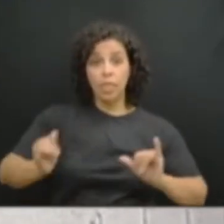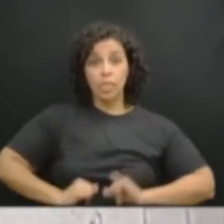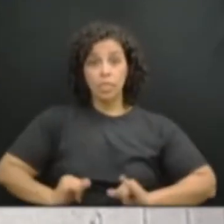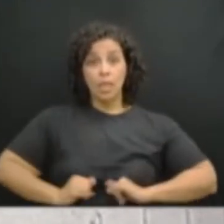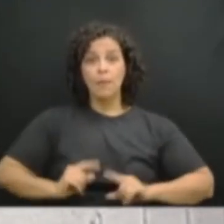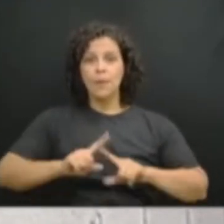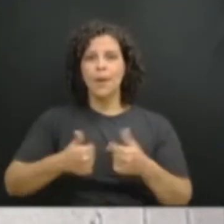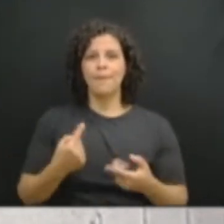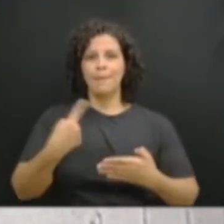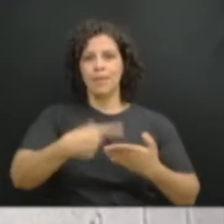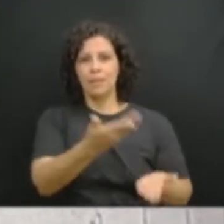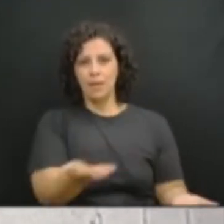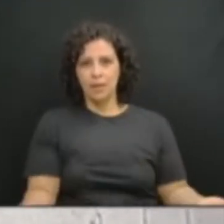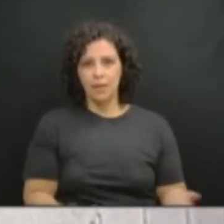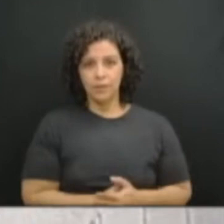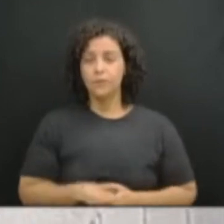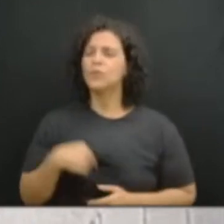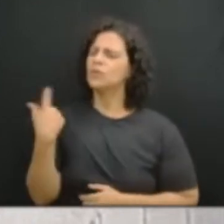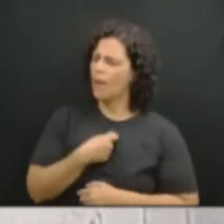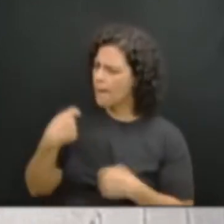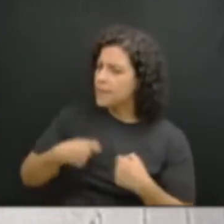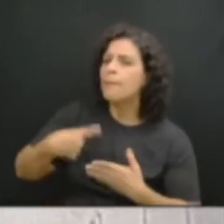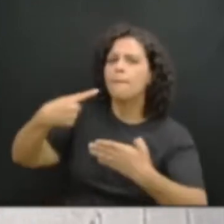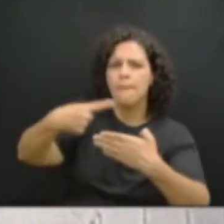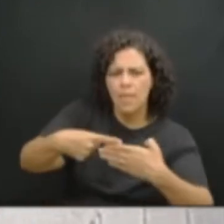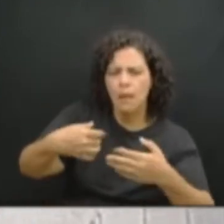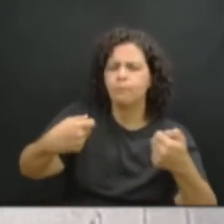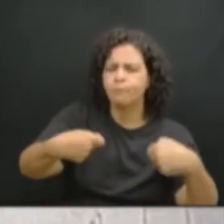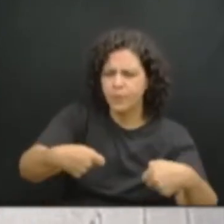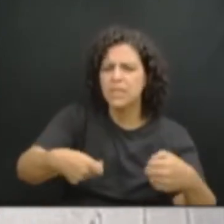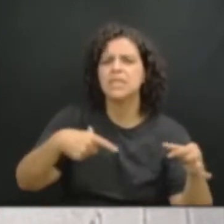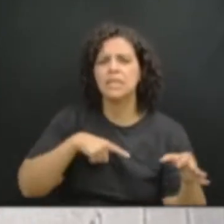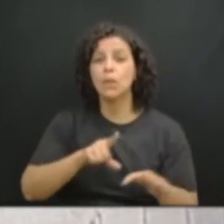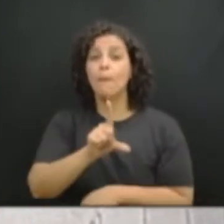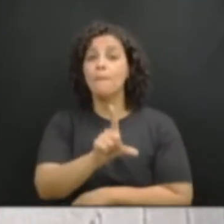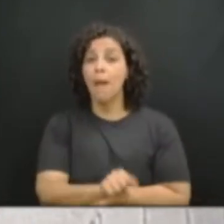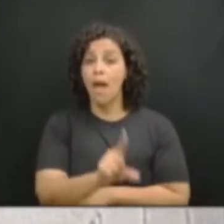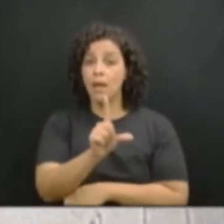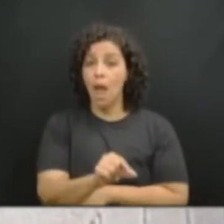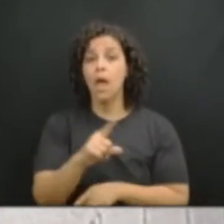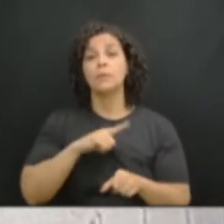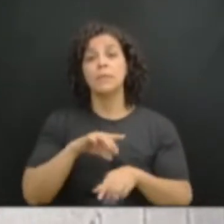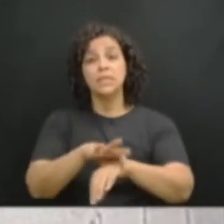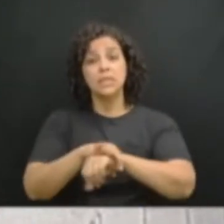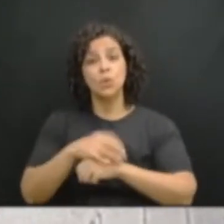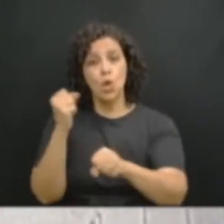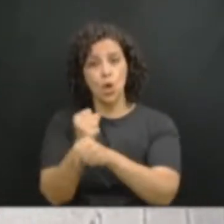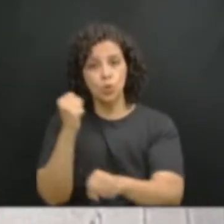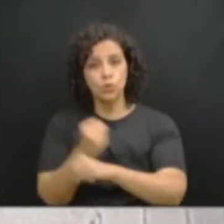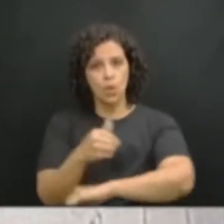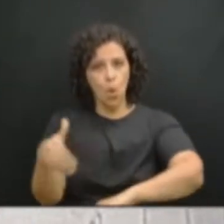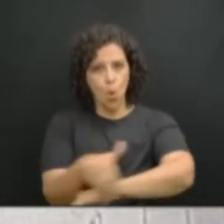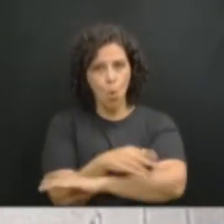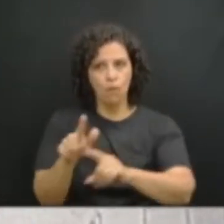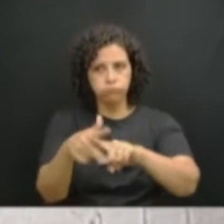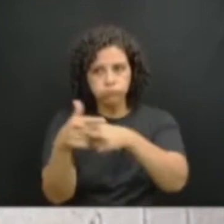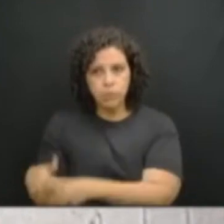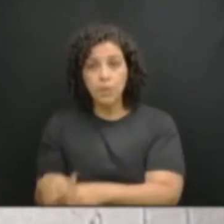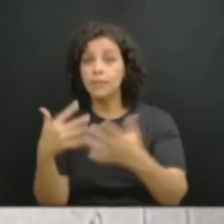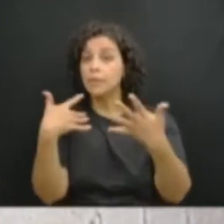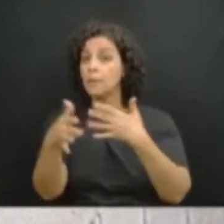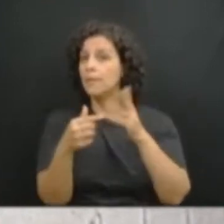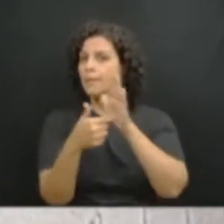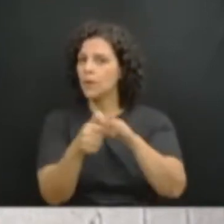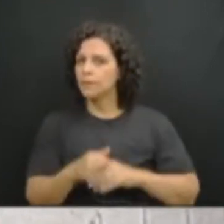pedágio. Claro que a gente precisa de um pedágio com tarifa baixa, que garanta as obras e que seja